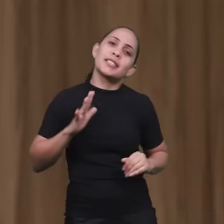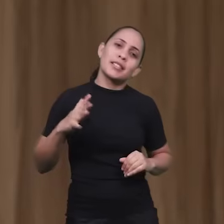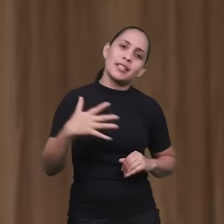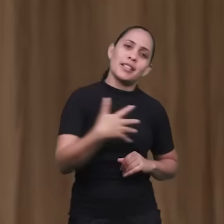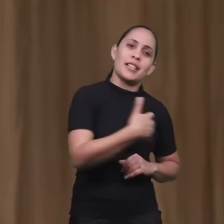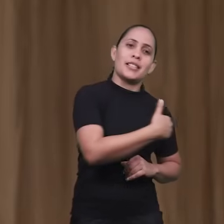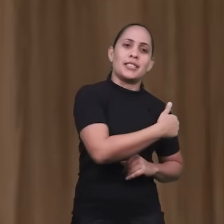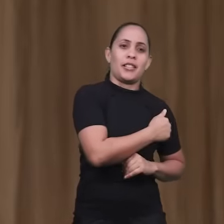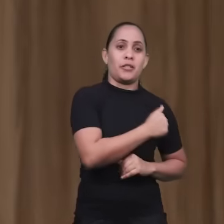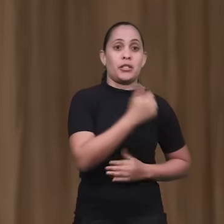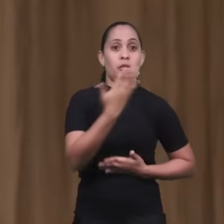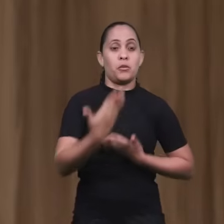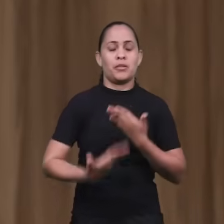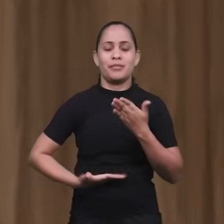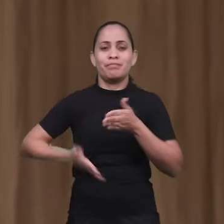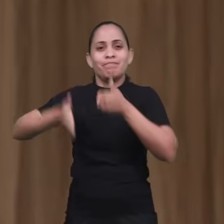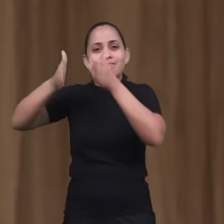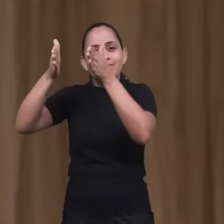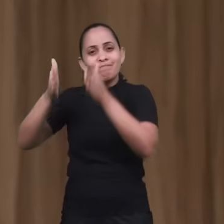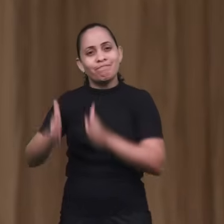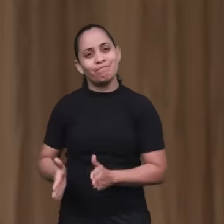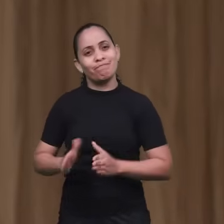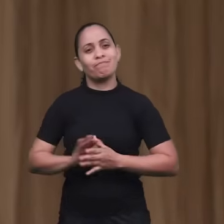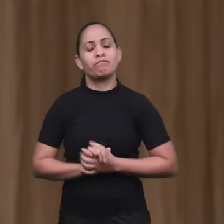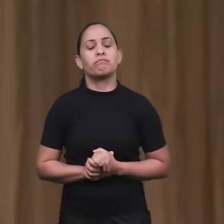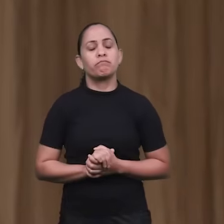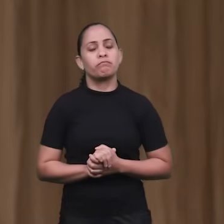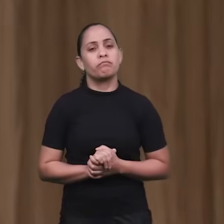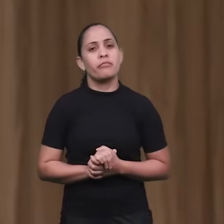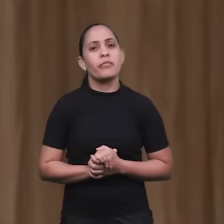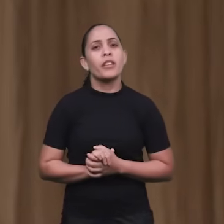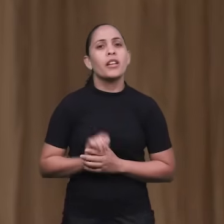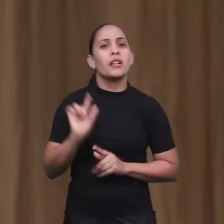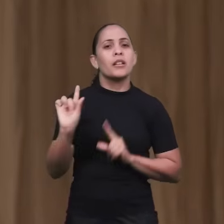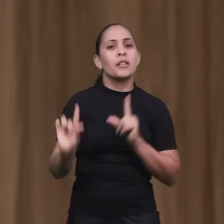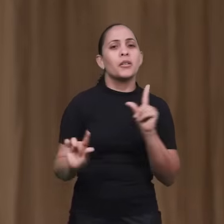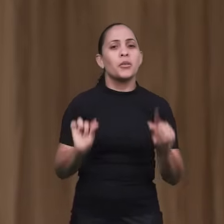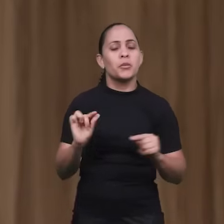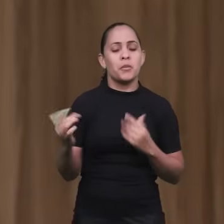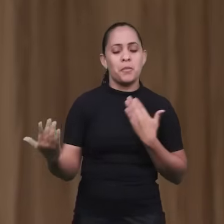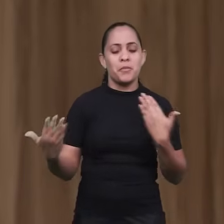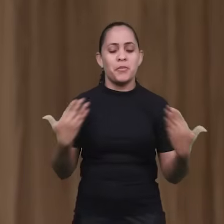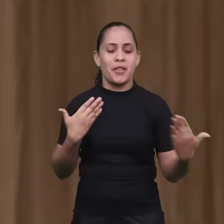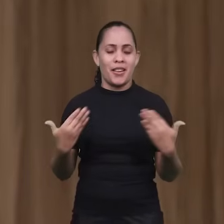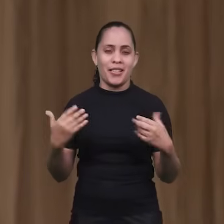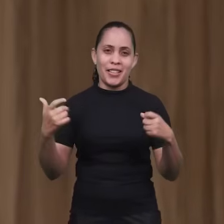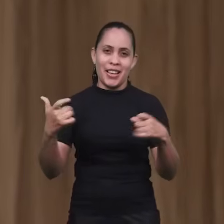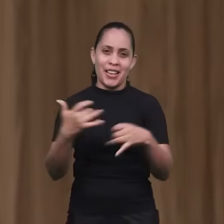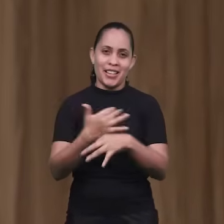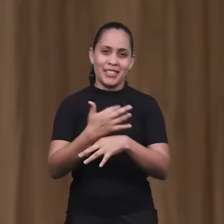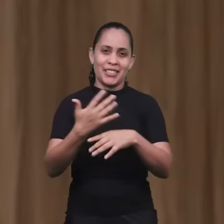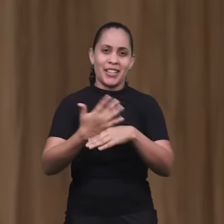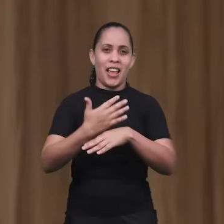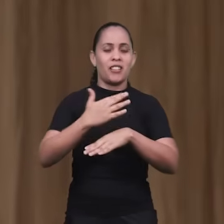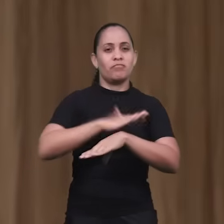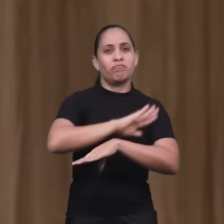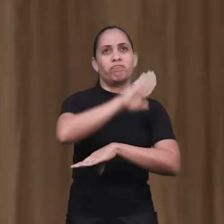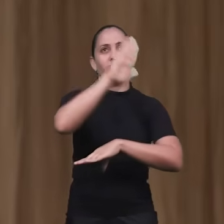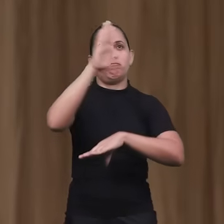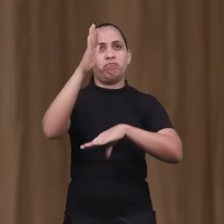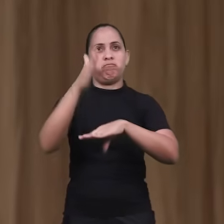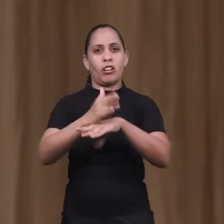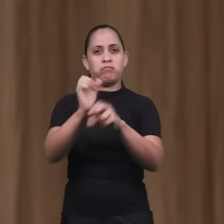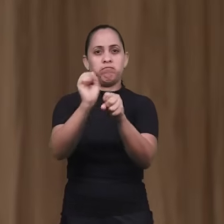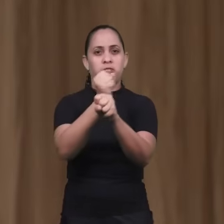todos o anúncio irresistível da salvação. O servo fiel é como